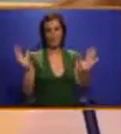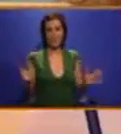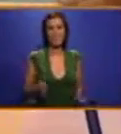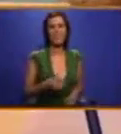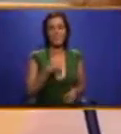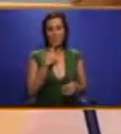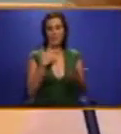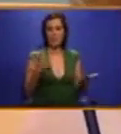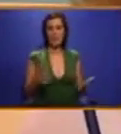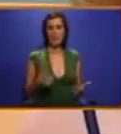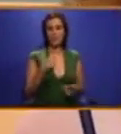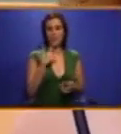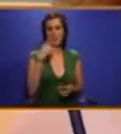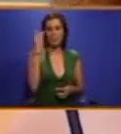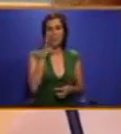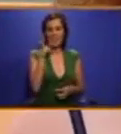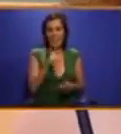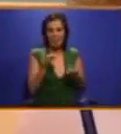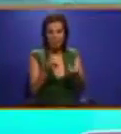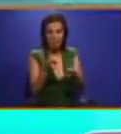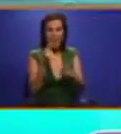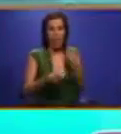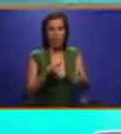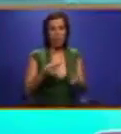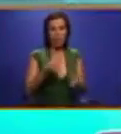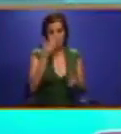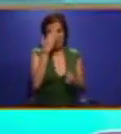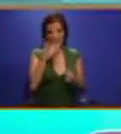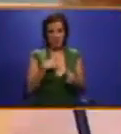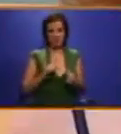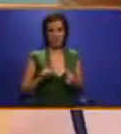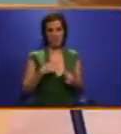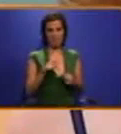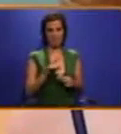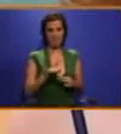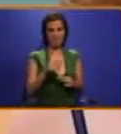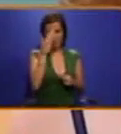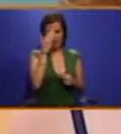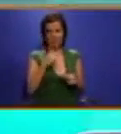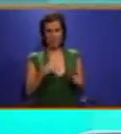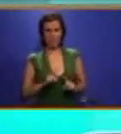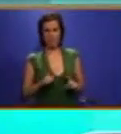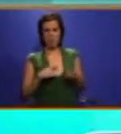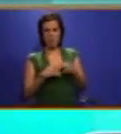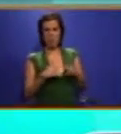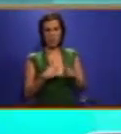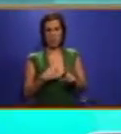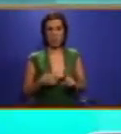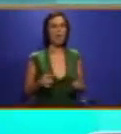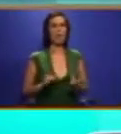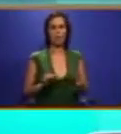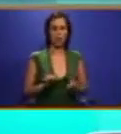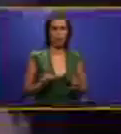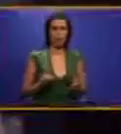muitíssimo super ela tentou impingir alguma coisa que a Maria achasse não isto que a Lúcia achasse não isto não me fica nada bem